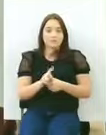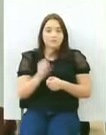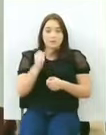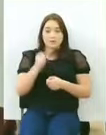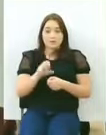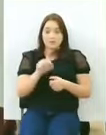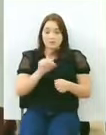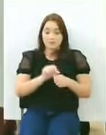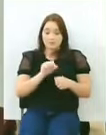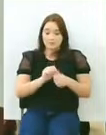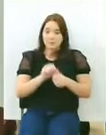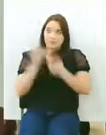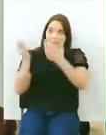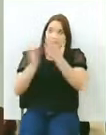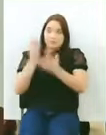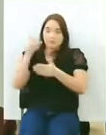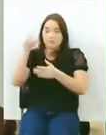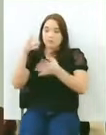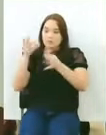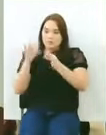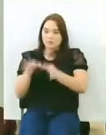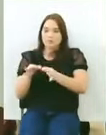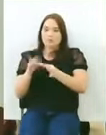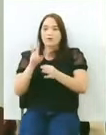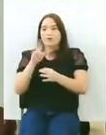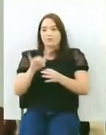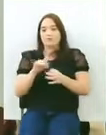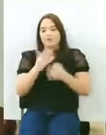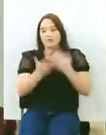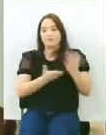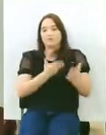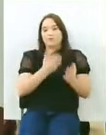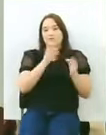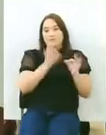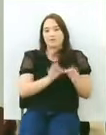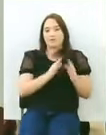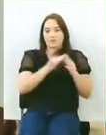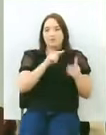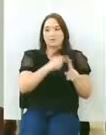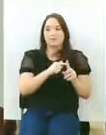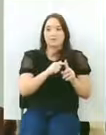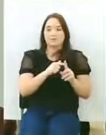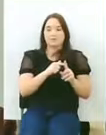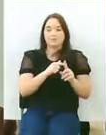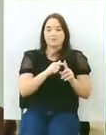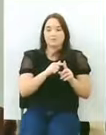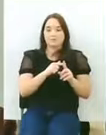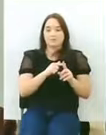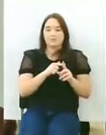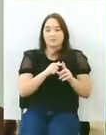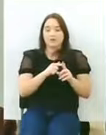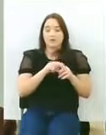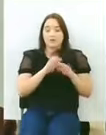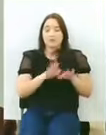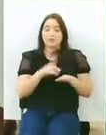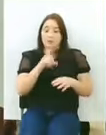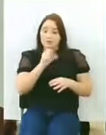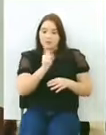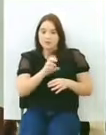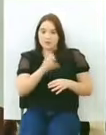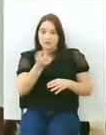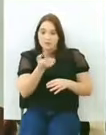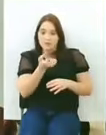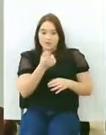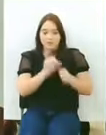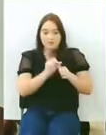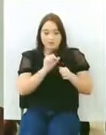Se nós satisfazermos a Deus, nós vamos satisfazer aqueles que amam a Deus. Mas se nós